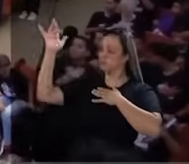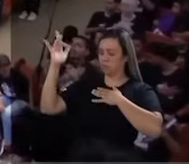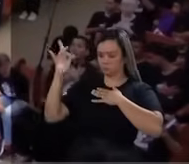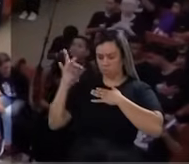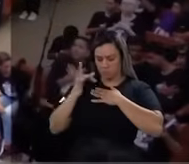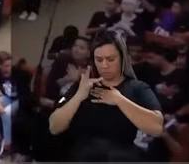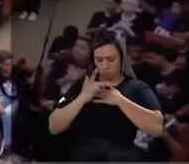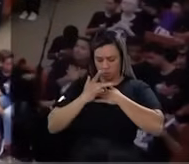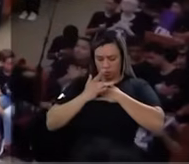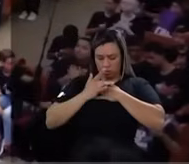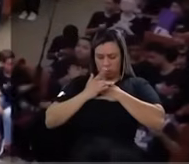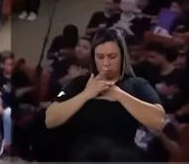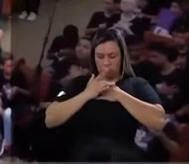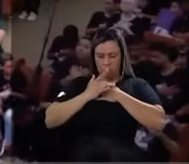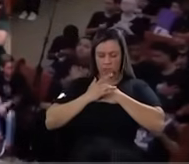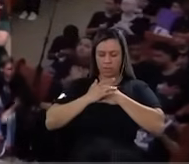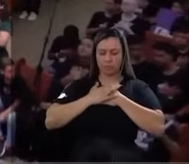Jesus.